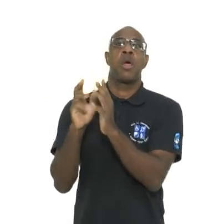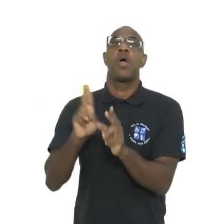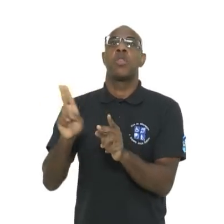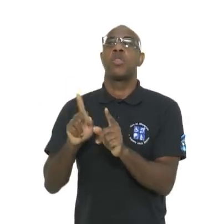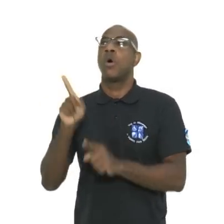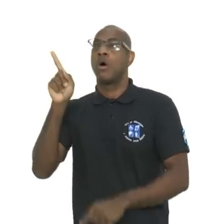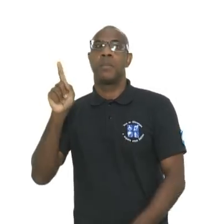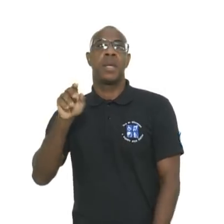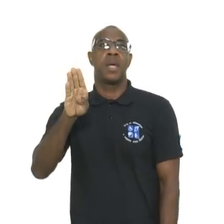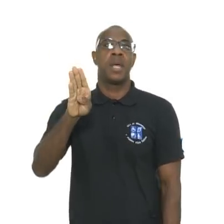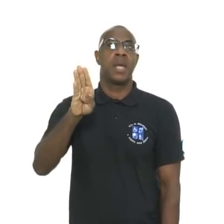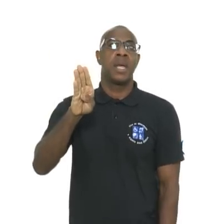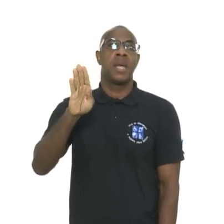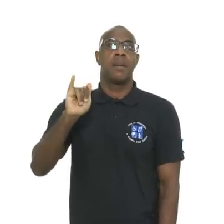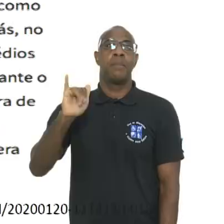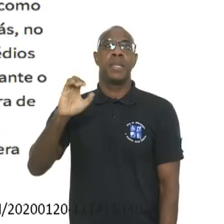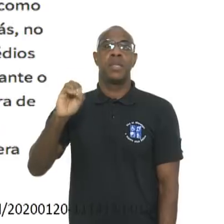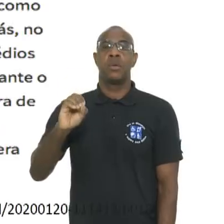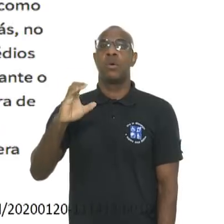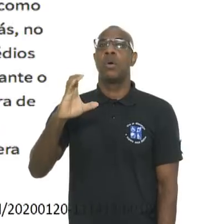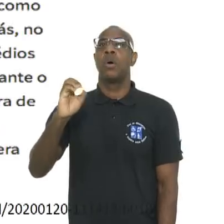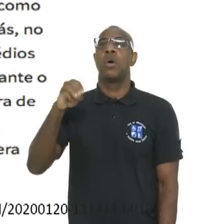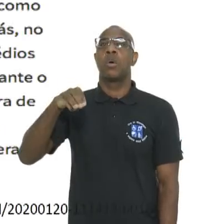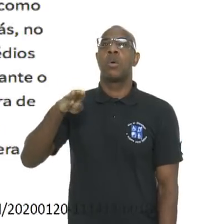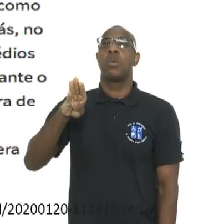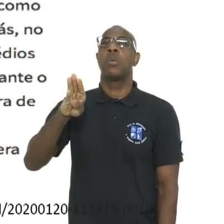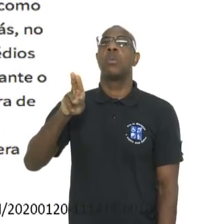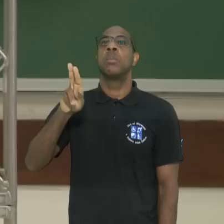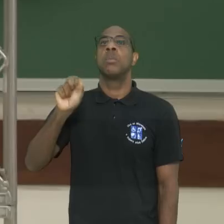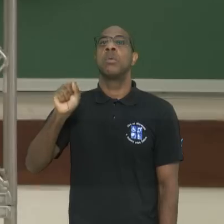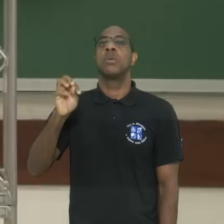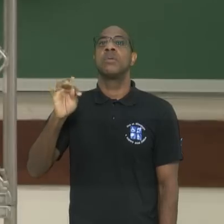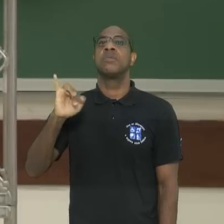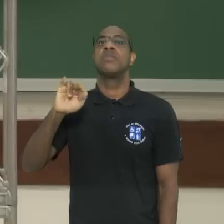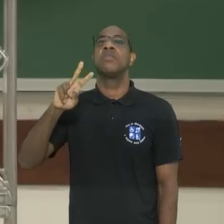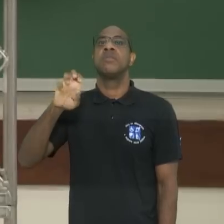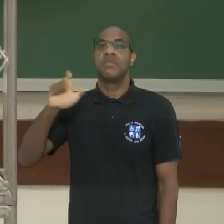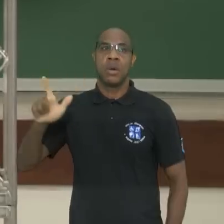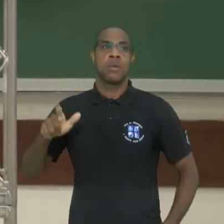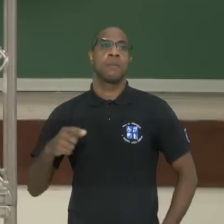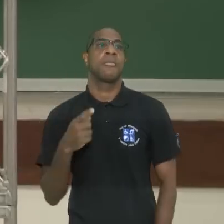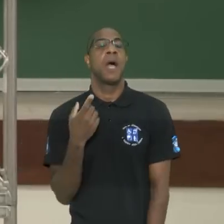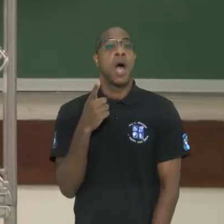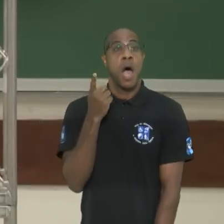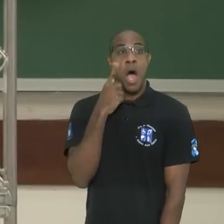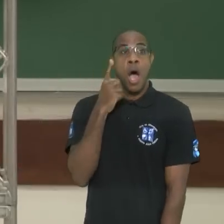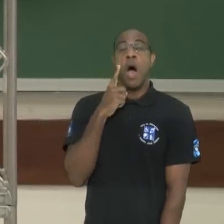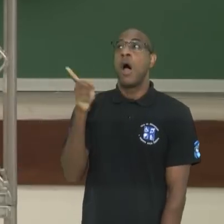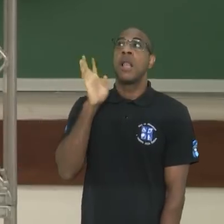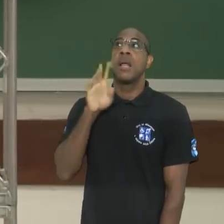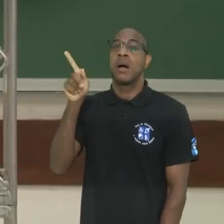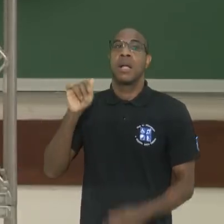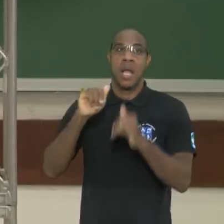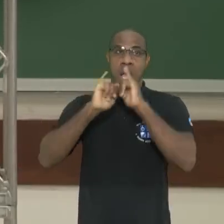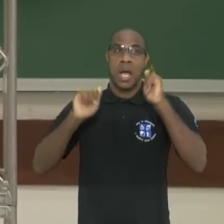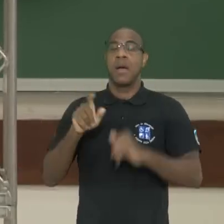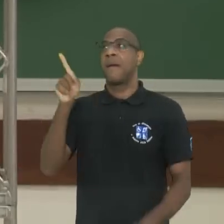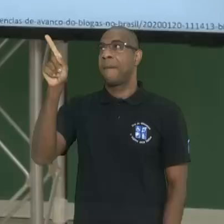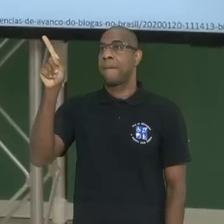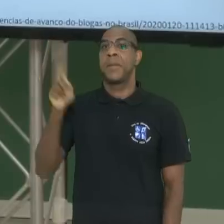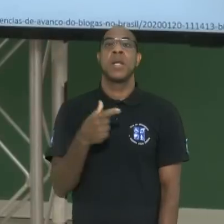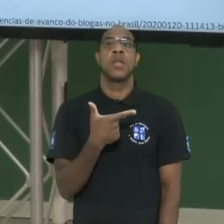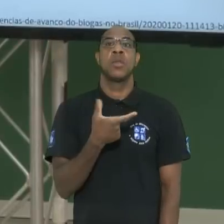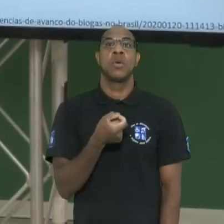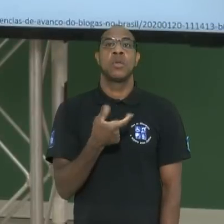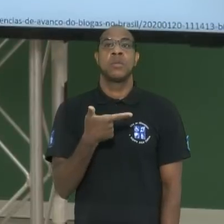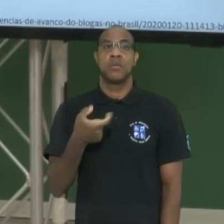caso, biogás. Agora, olha que legal esta reportagem, pessoal.